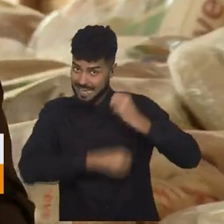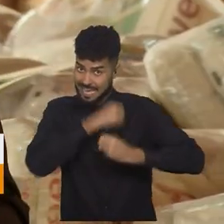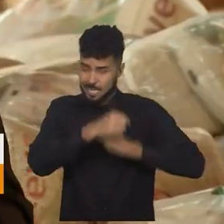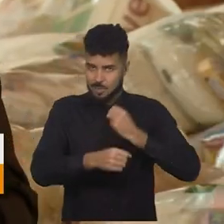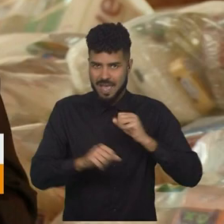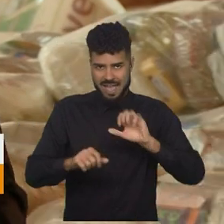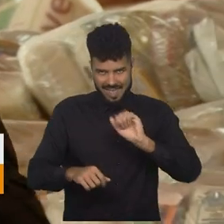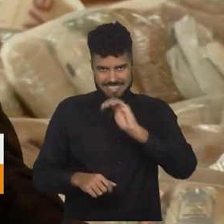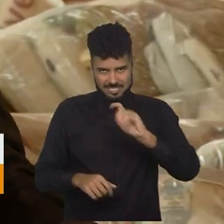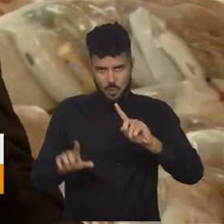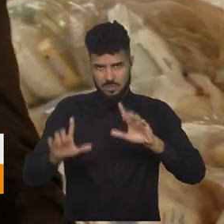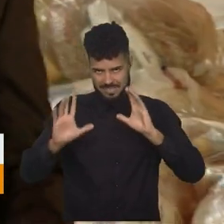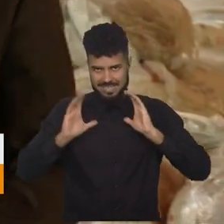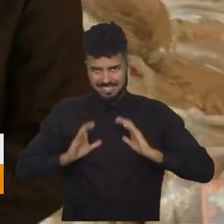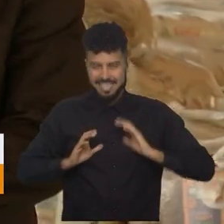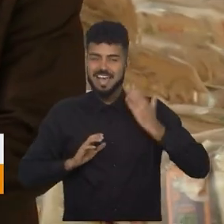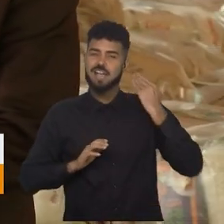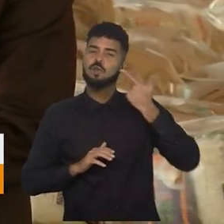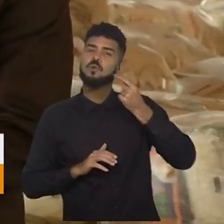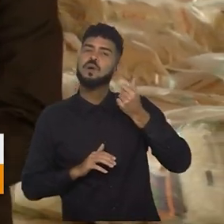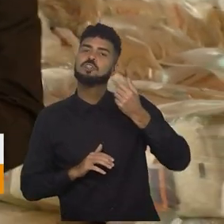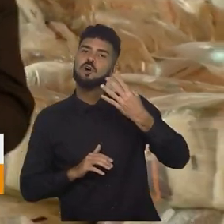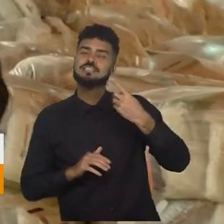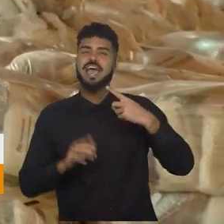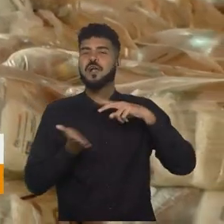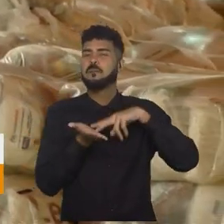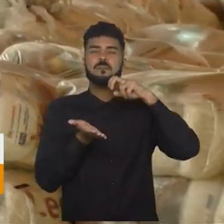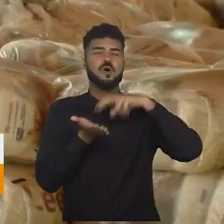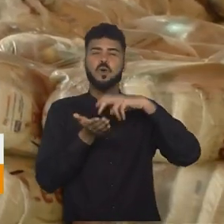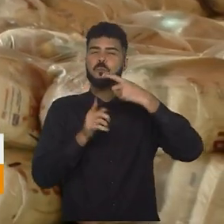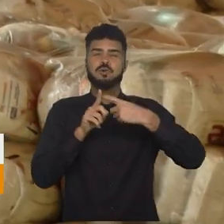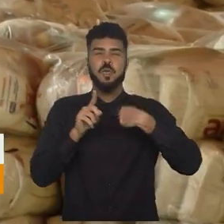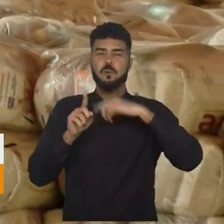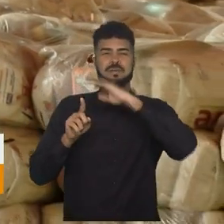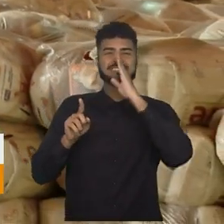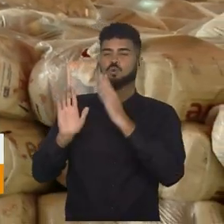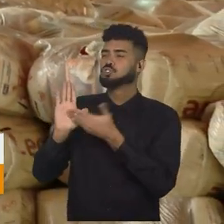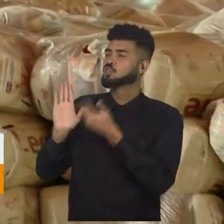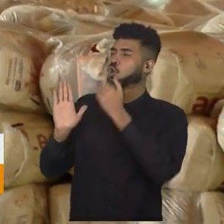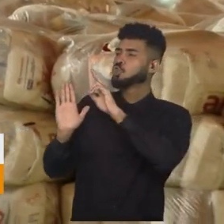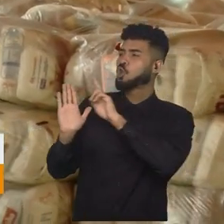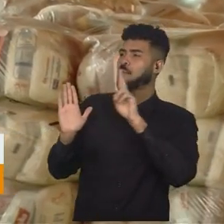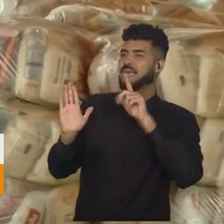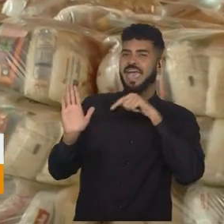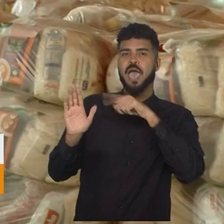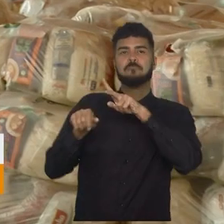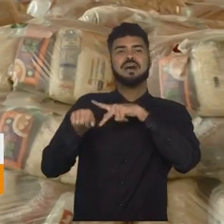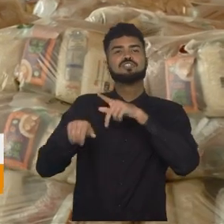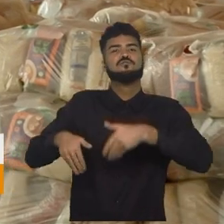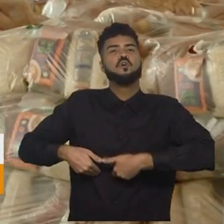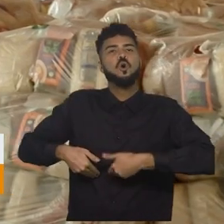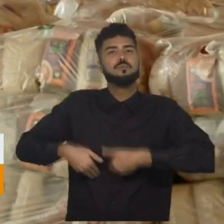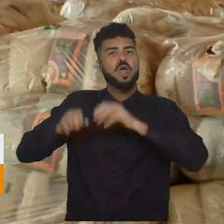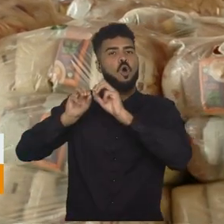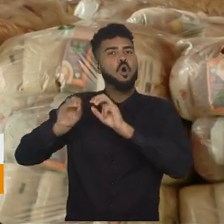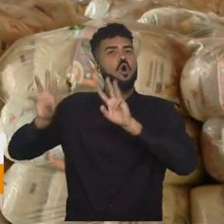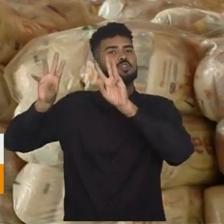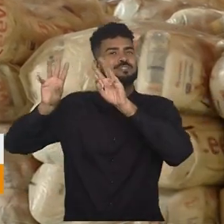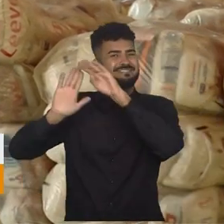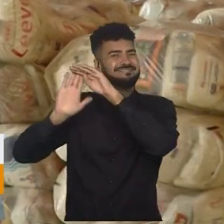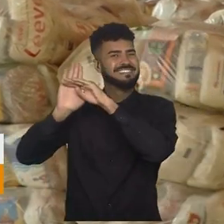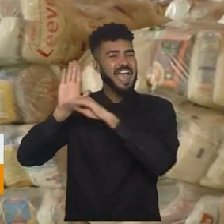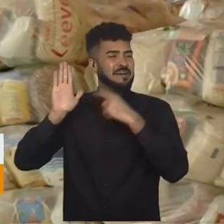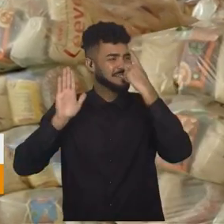a comemorar quando, em 2014, o Brasil saiu do mapa da fome das Nações Unidas. Parecia que o problema da miséria extrema